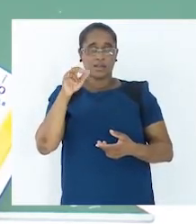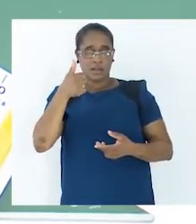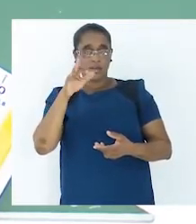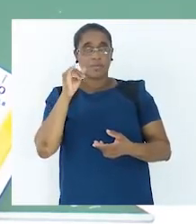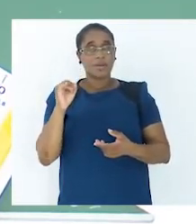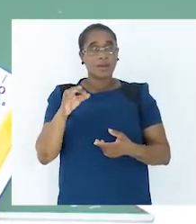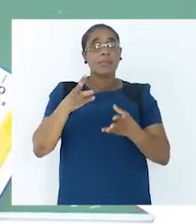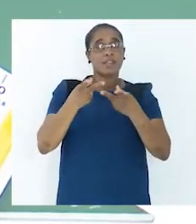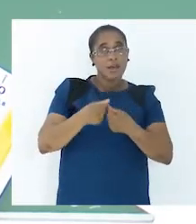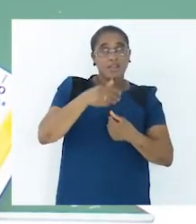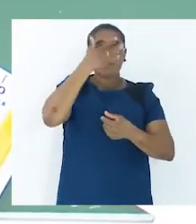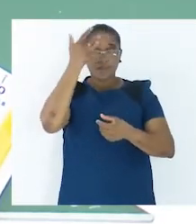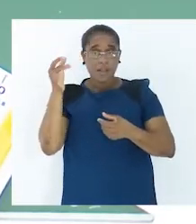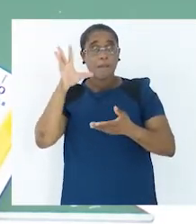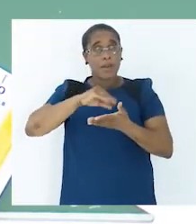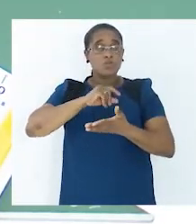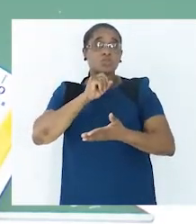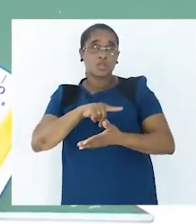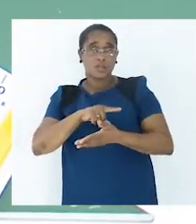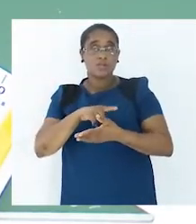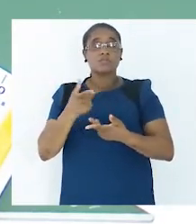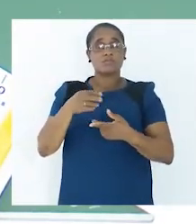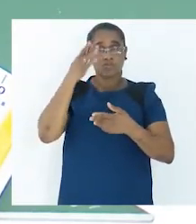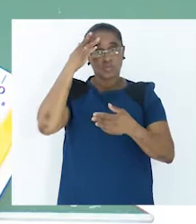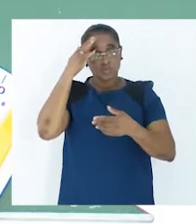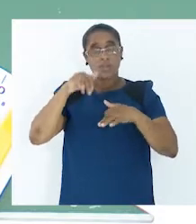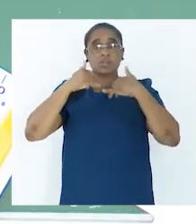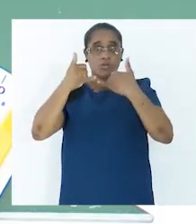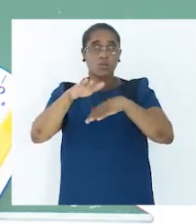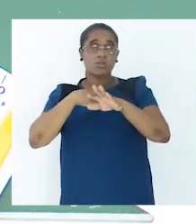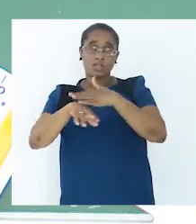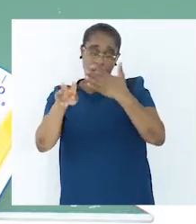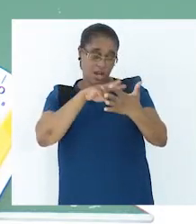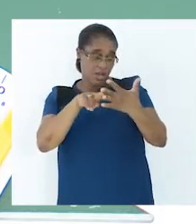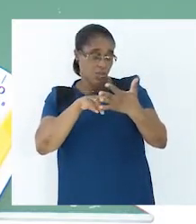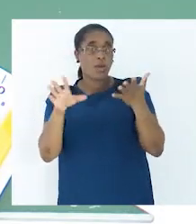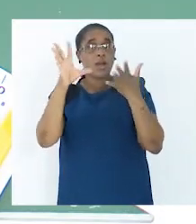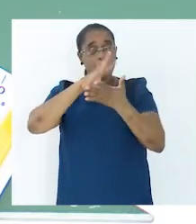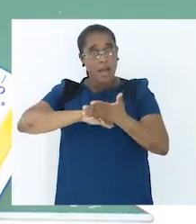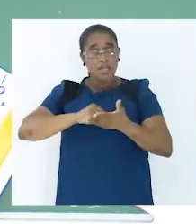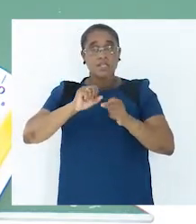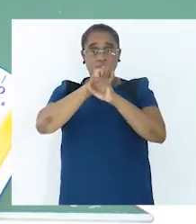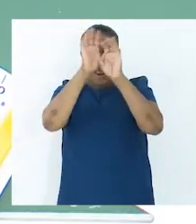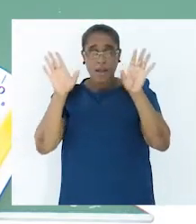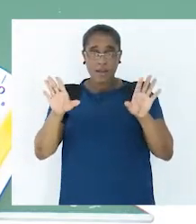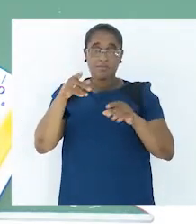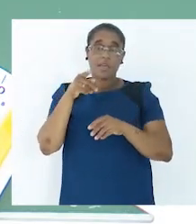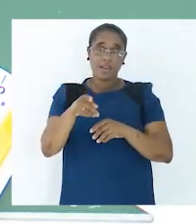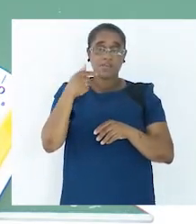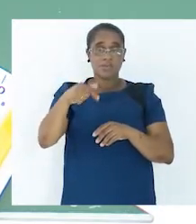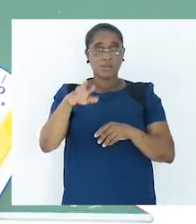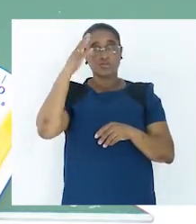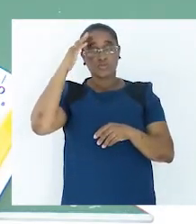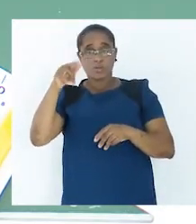as operações, os cálculos, para nos possibilitar depois fazer leituras mais claras. Então aqui nós temos uma expressão que é